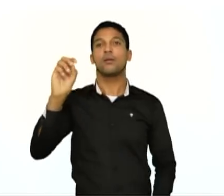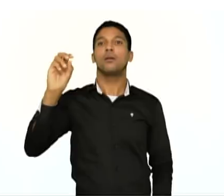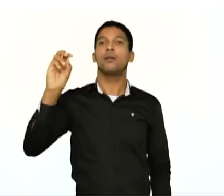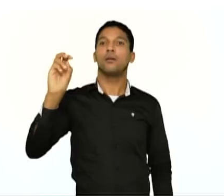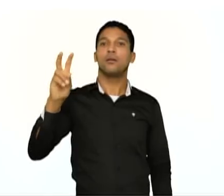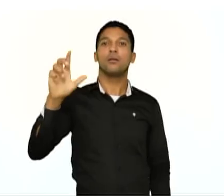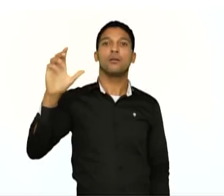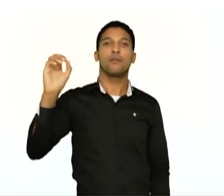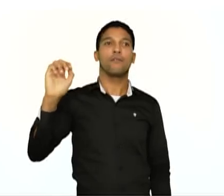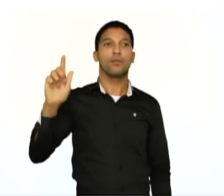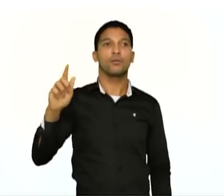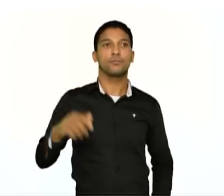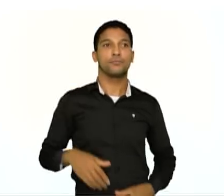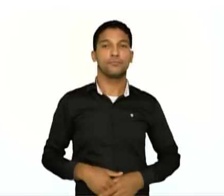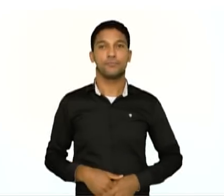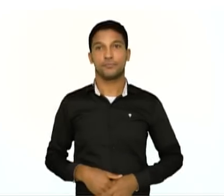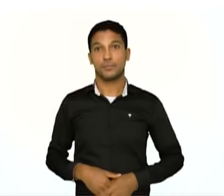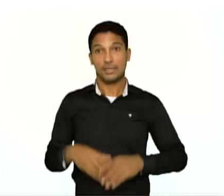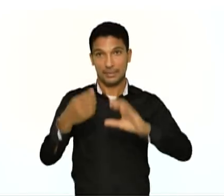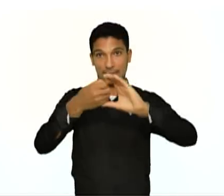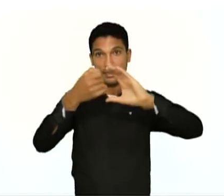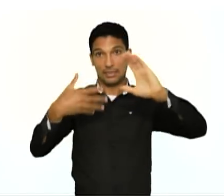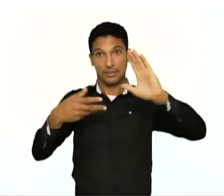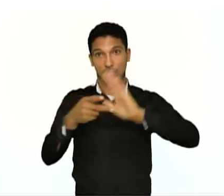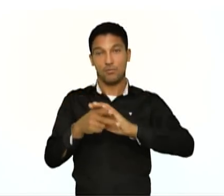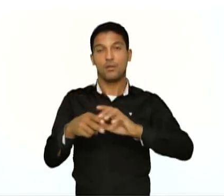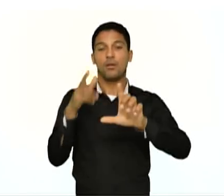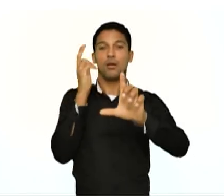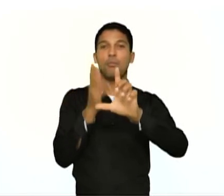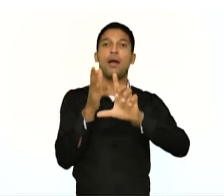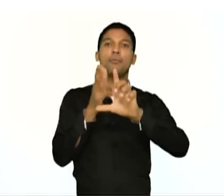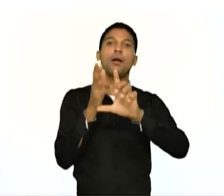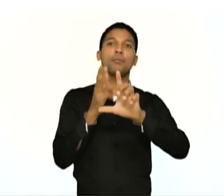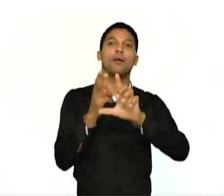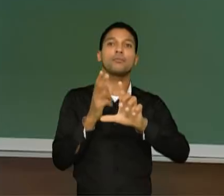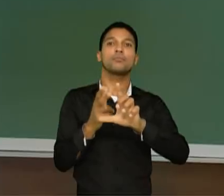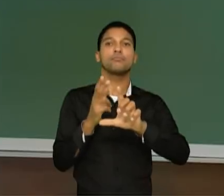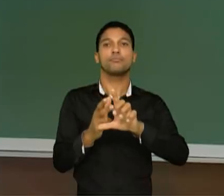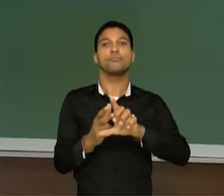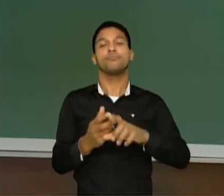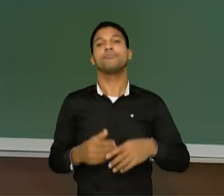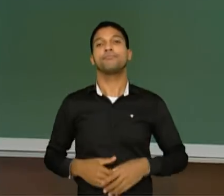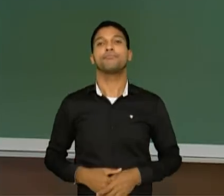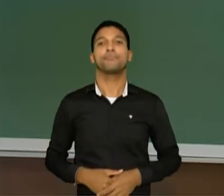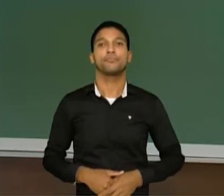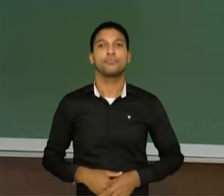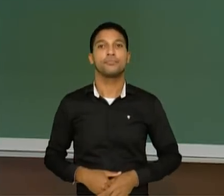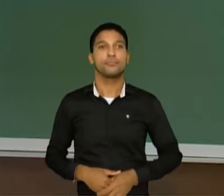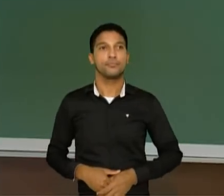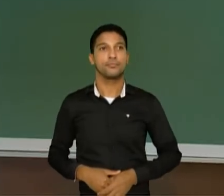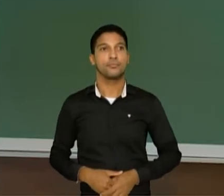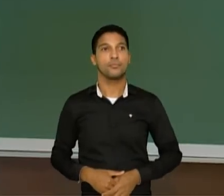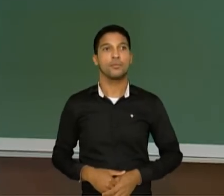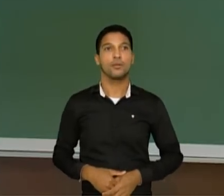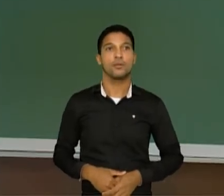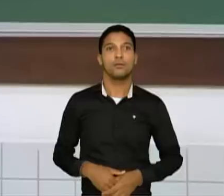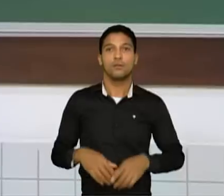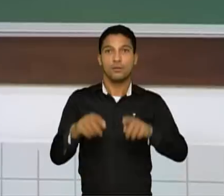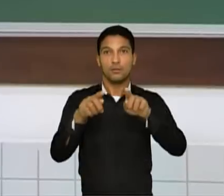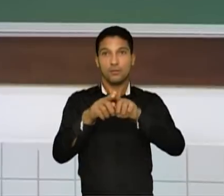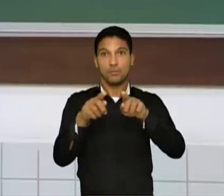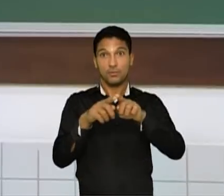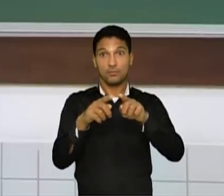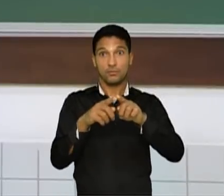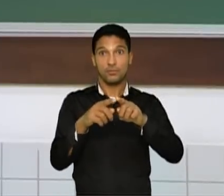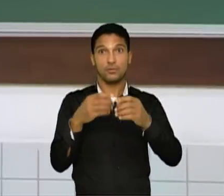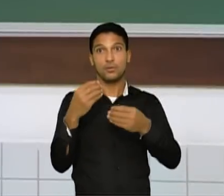recursos midiáticos na disseminação de informações, né? E, como sempre a gente faz, a gente tenta adivinhar o significado das palavras, ampliando